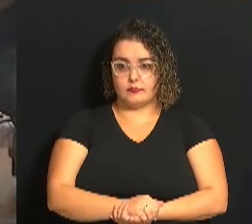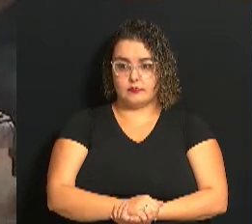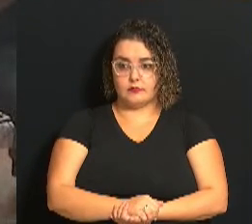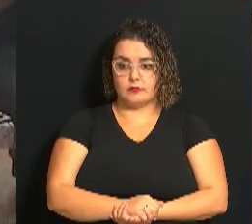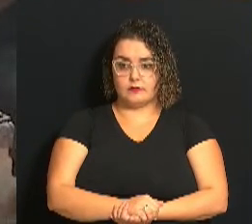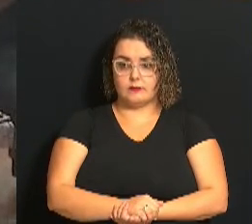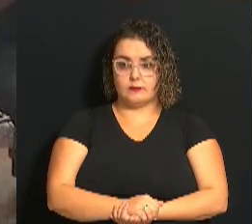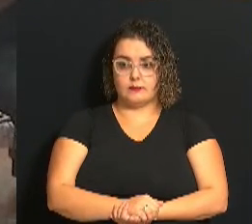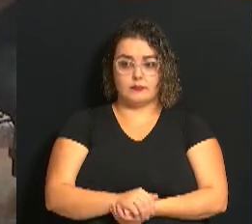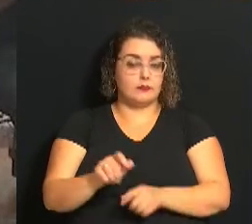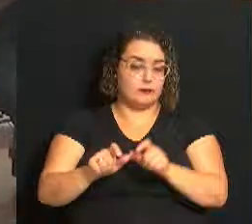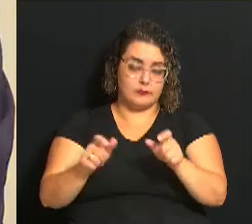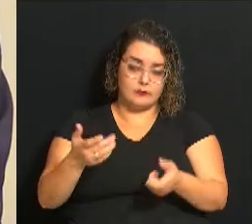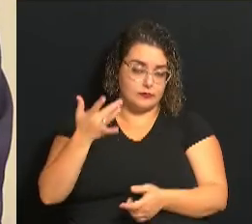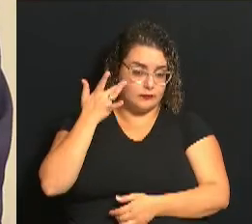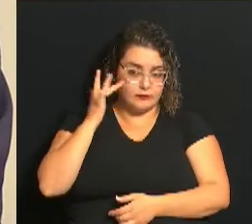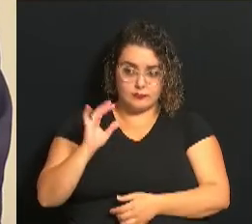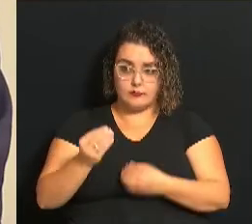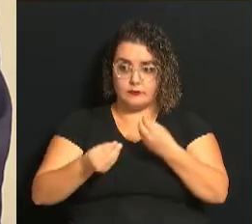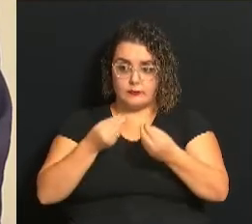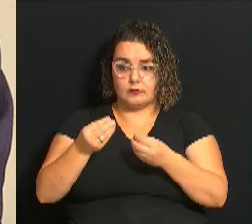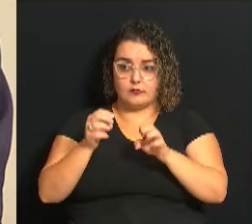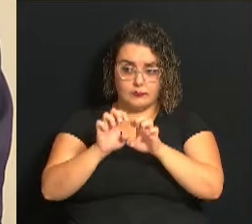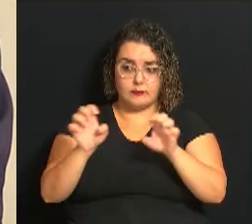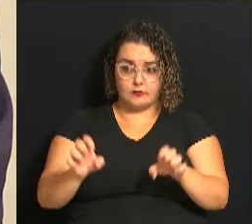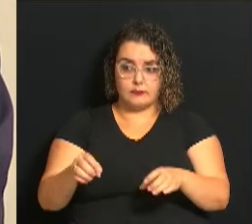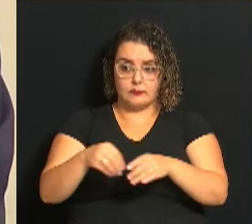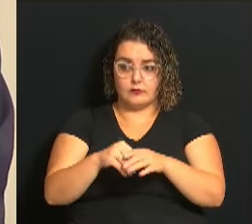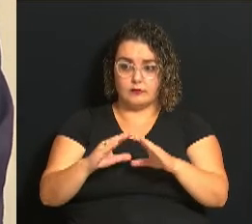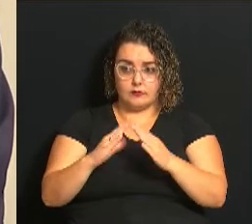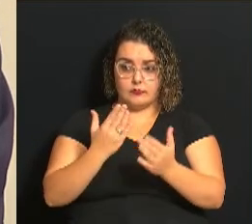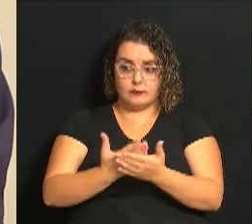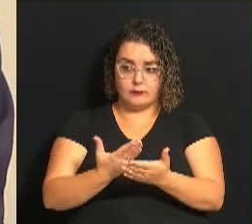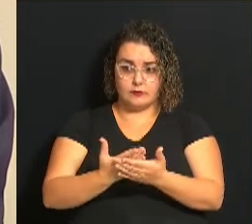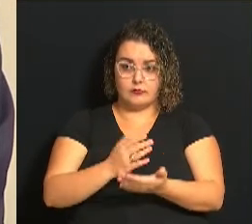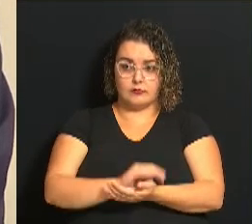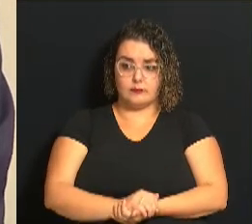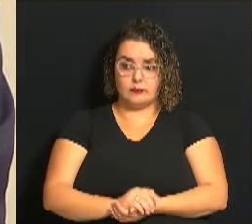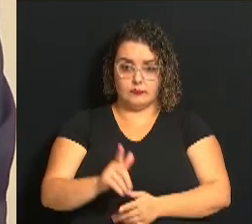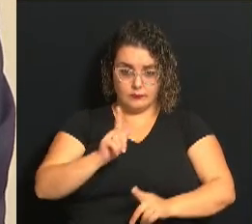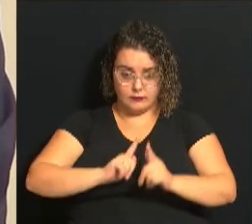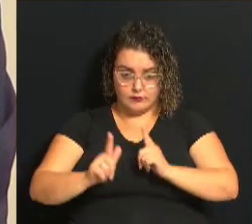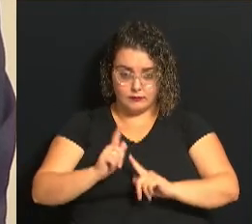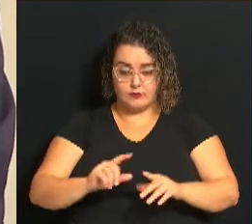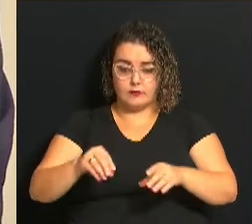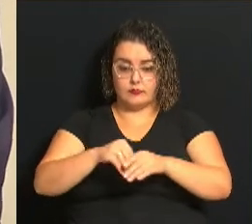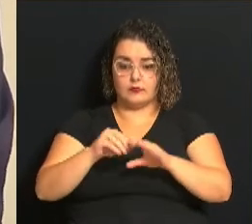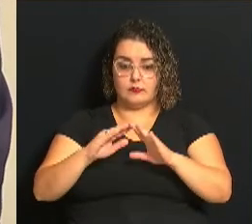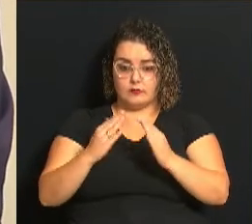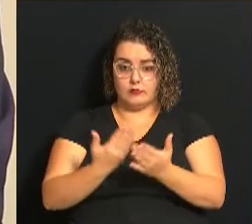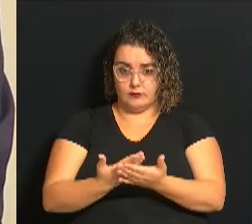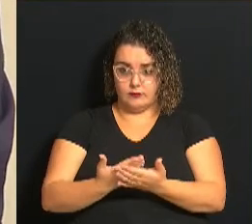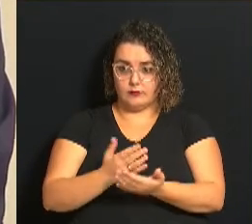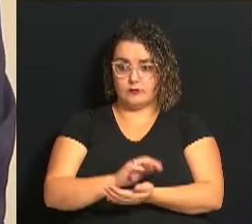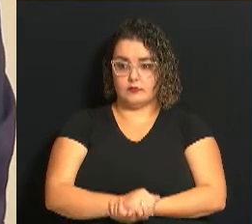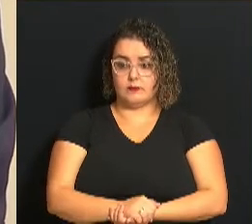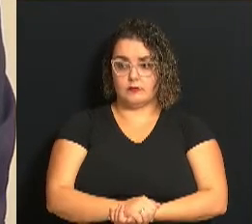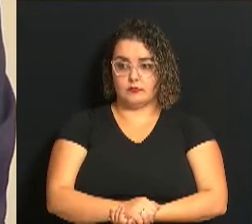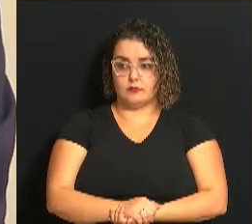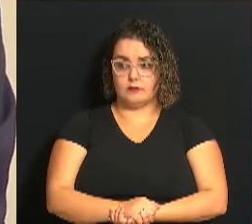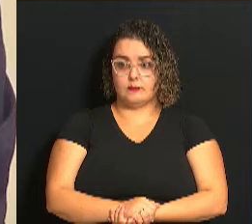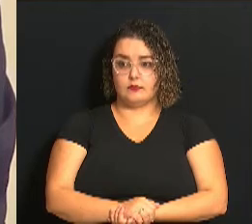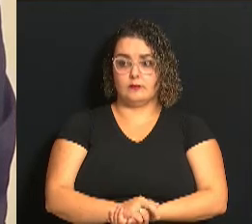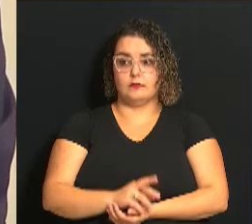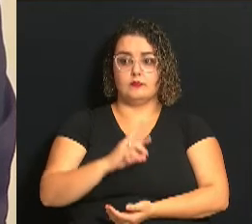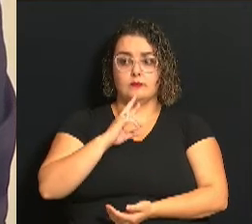não têm noção de como é essa estrutura dentro de uma escola, essa estrutura de gestão dentro de uma escola. Então, eu vou responder a primeira parte